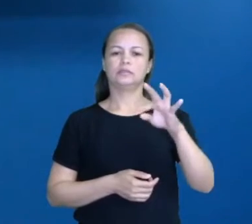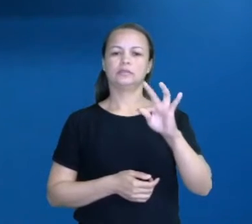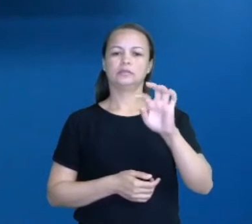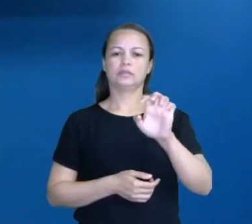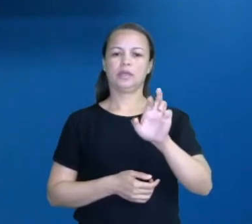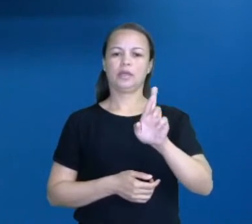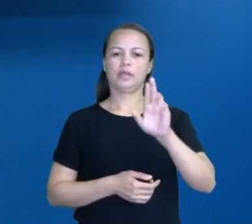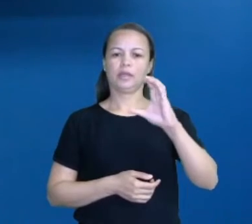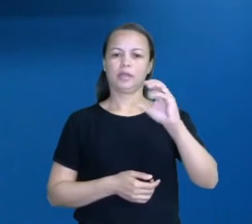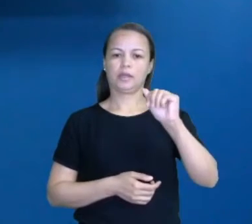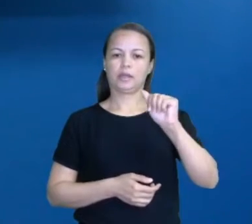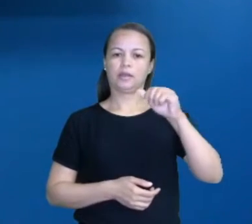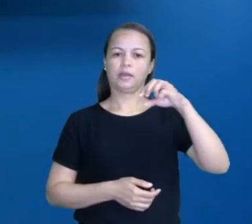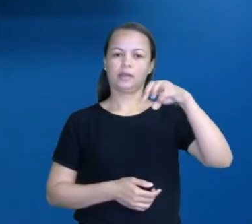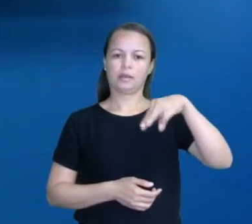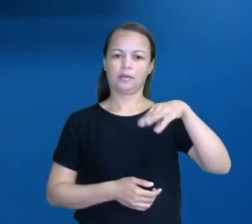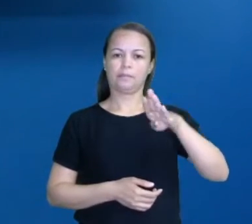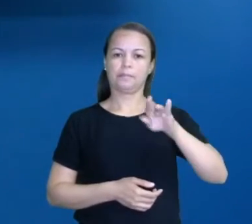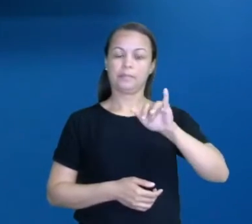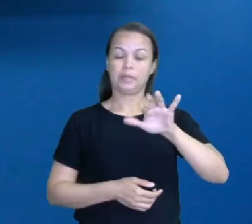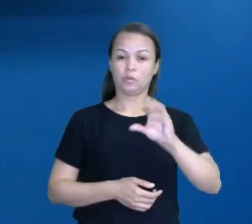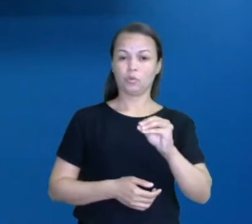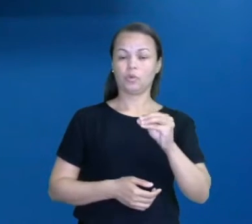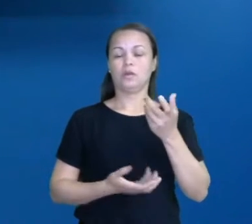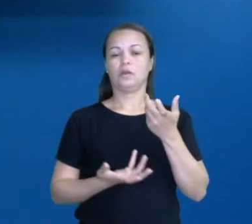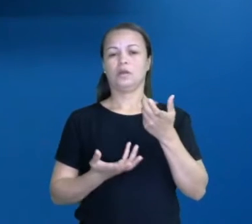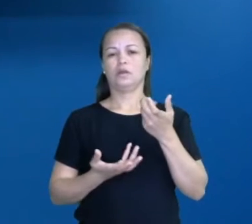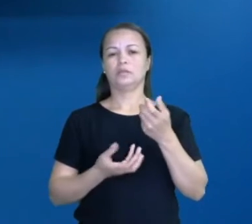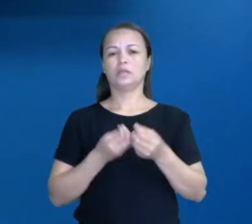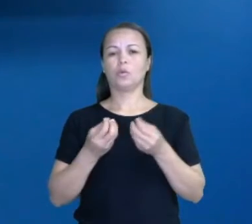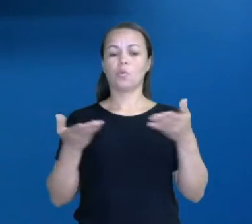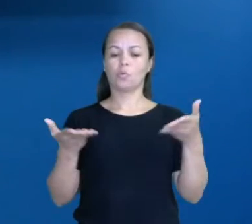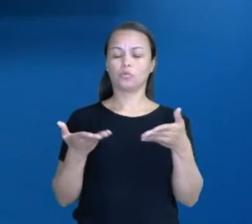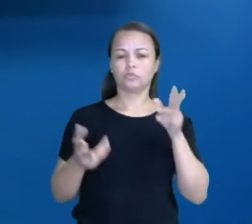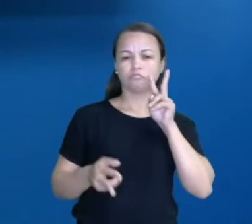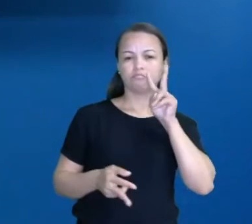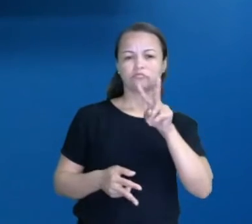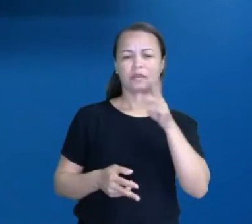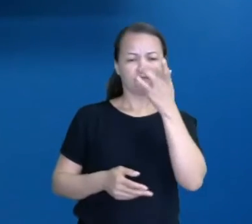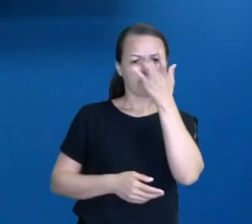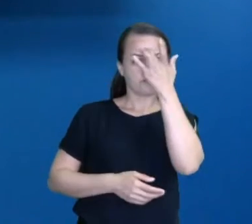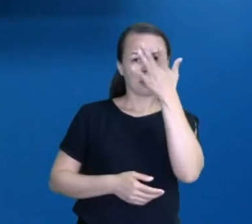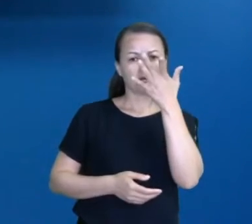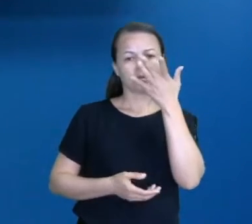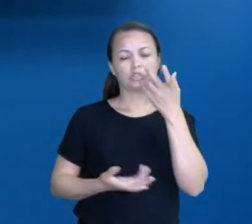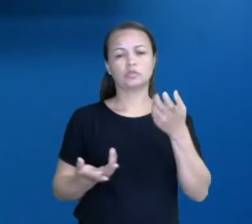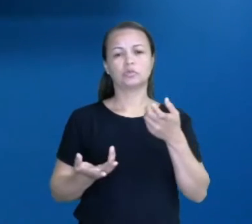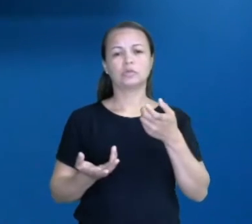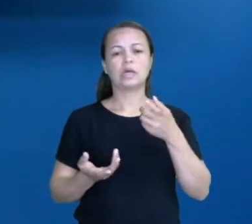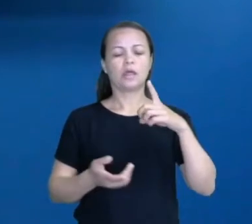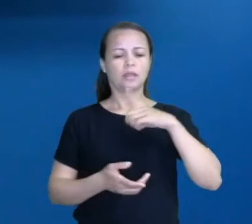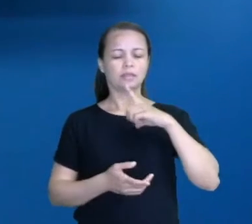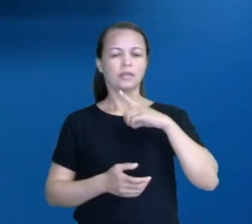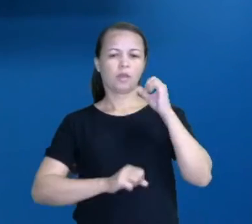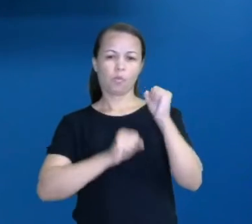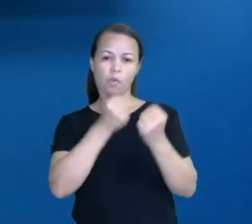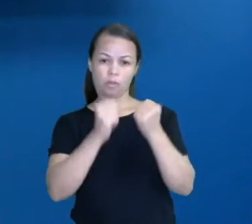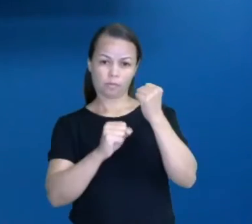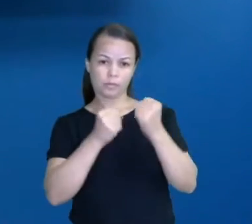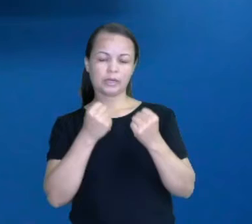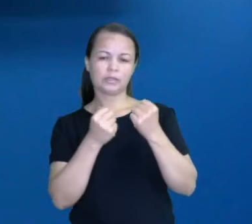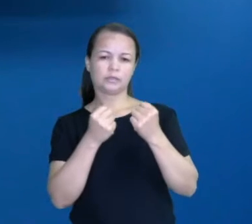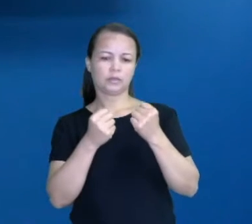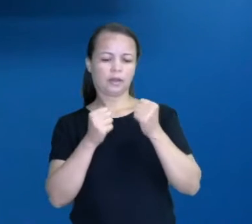de produção entre os países. Então a gente vai ver que hoje em dia é muito fácil você ter uma empresa que